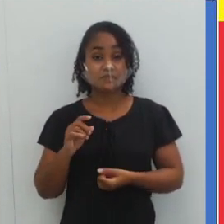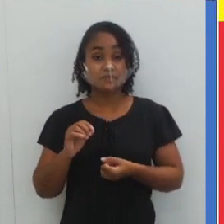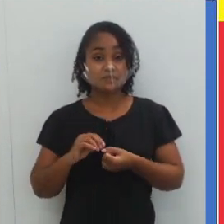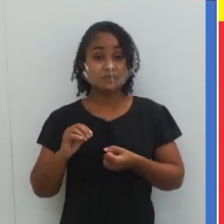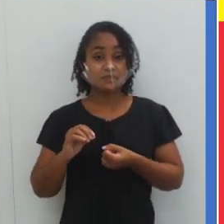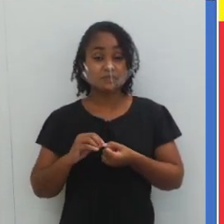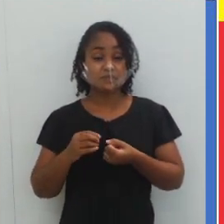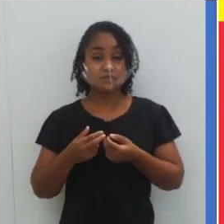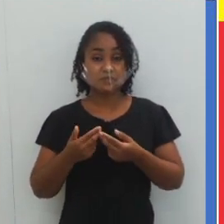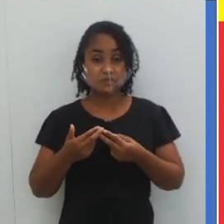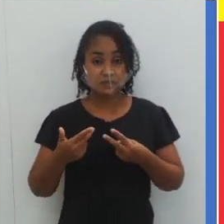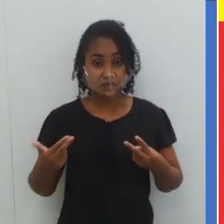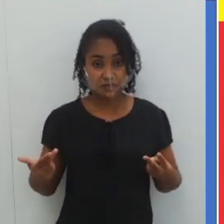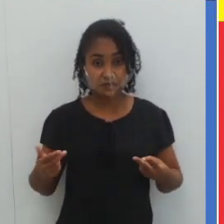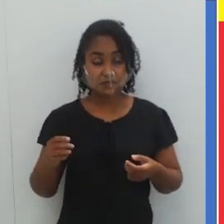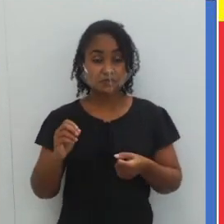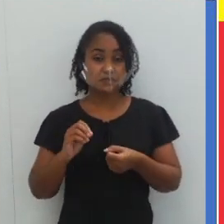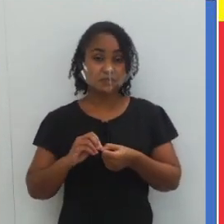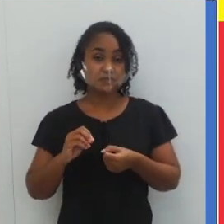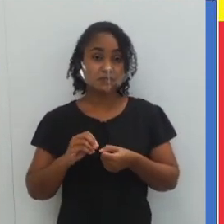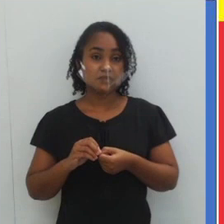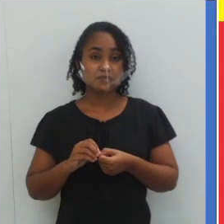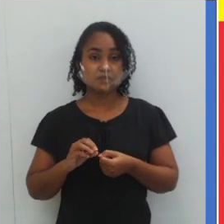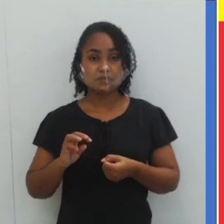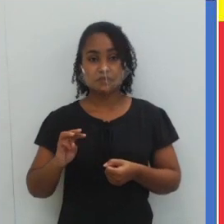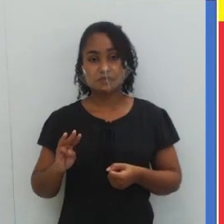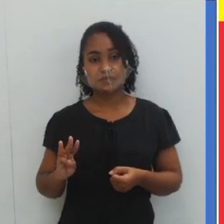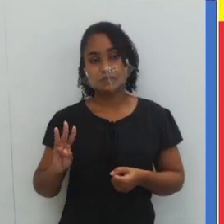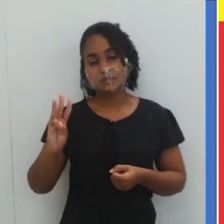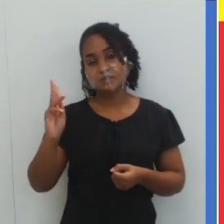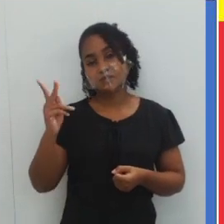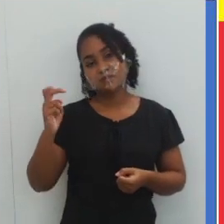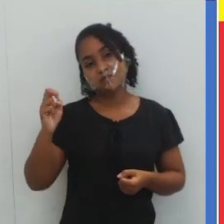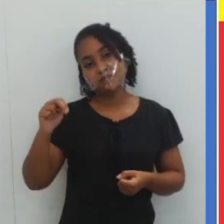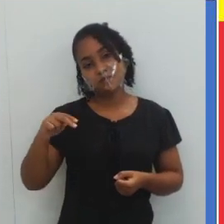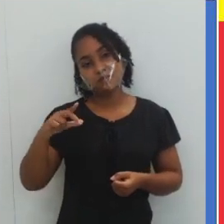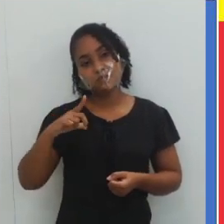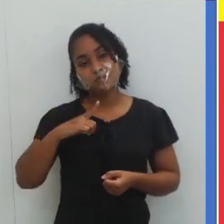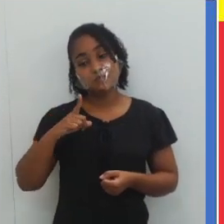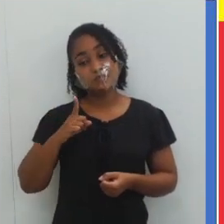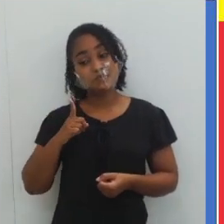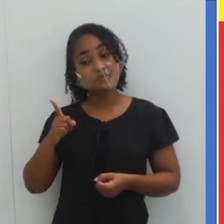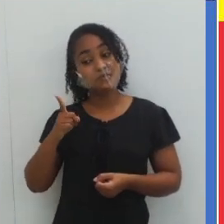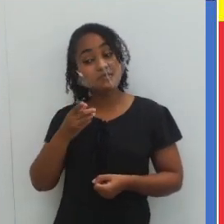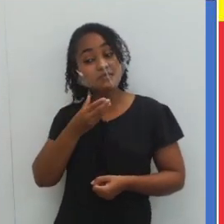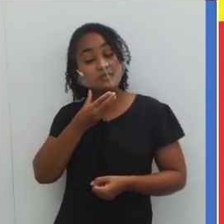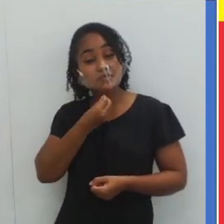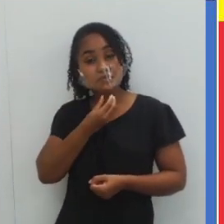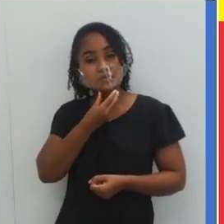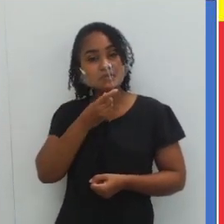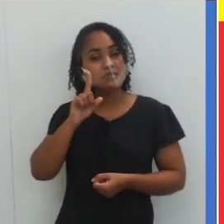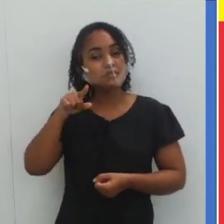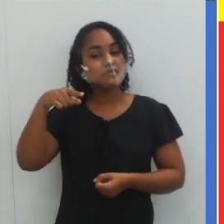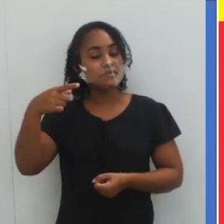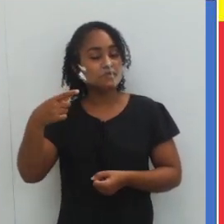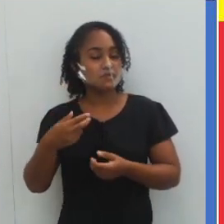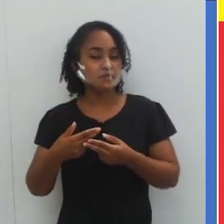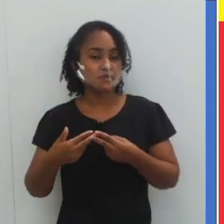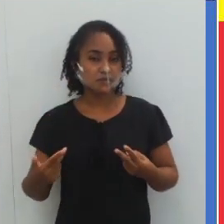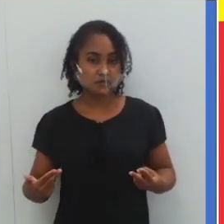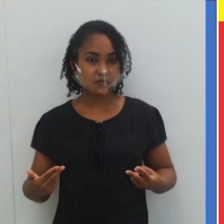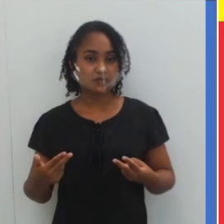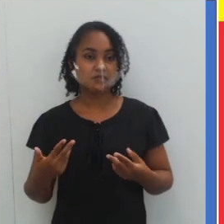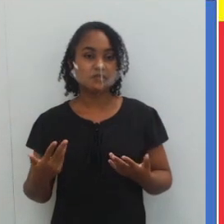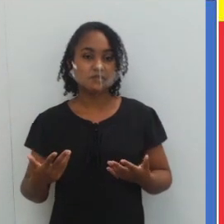estava fazendo uma dessas ações que eu escolhi, when, quando, ele estava fazendo a outra